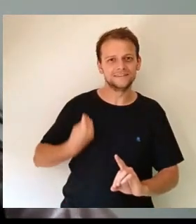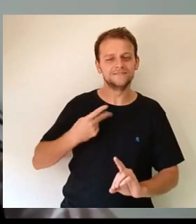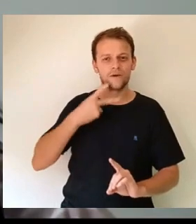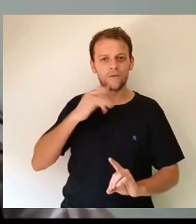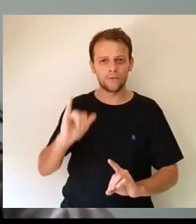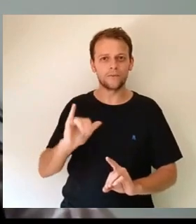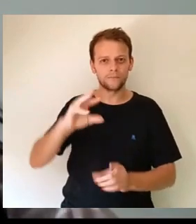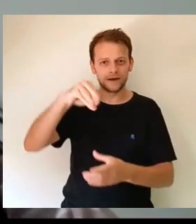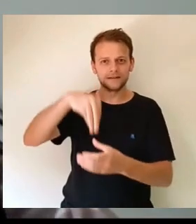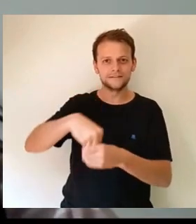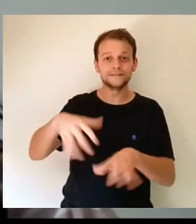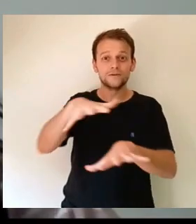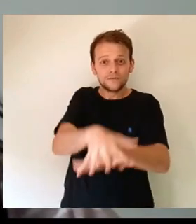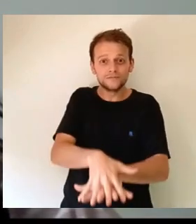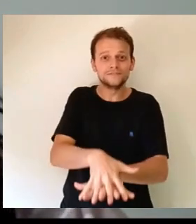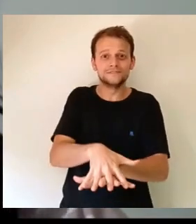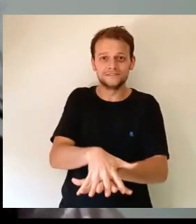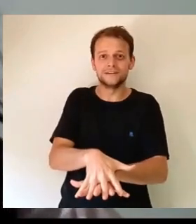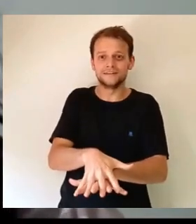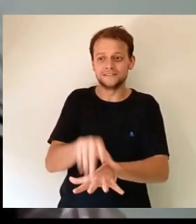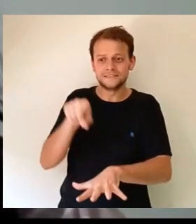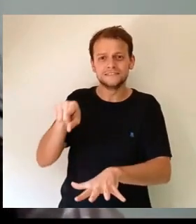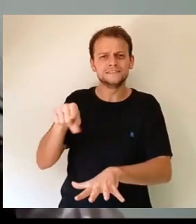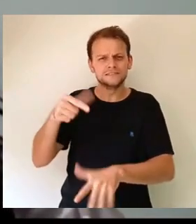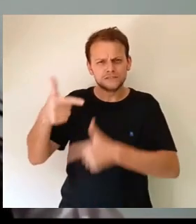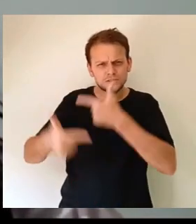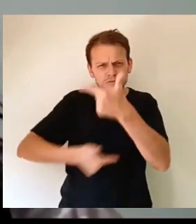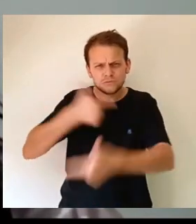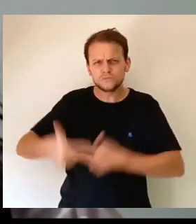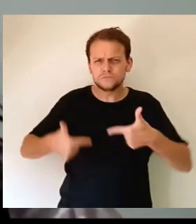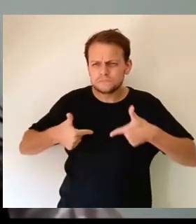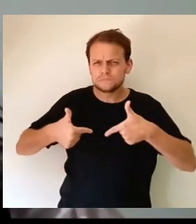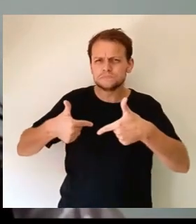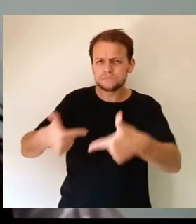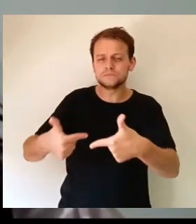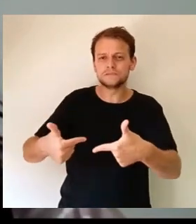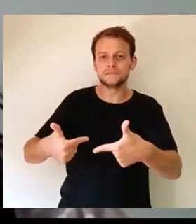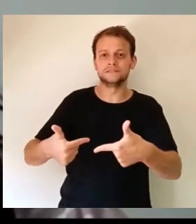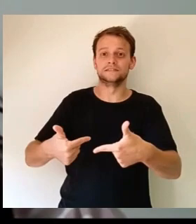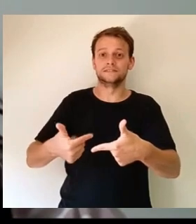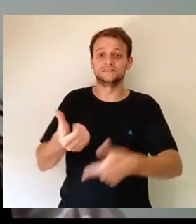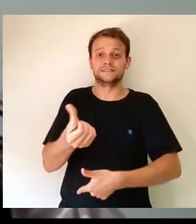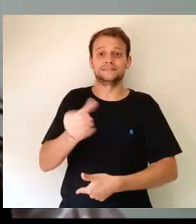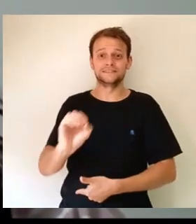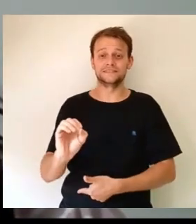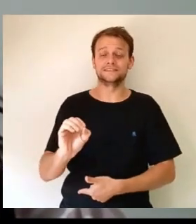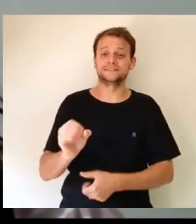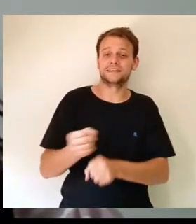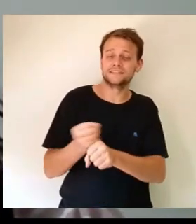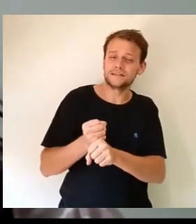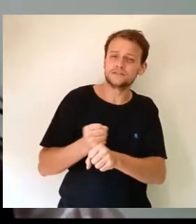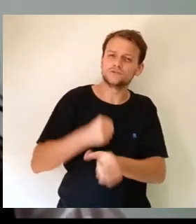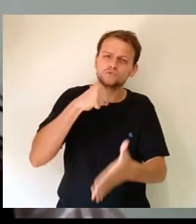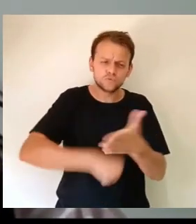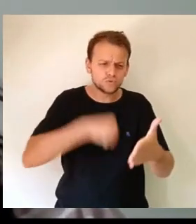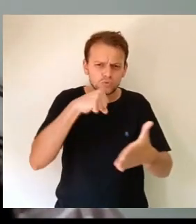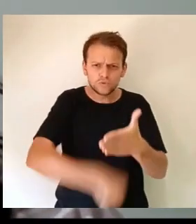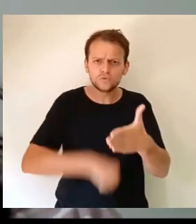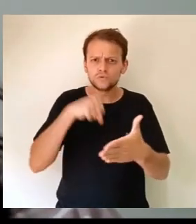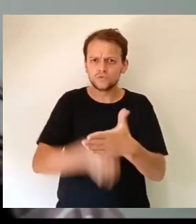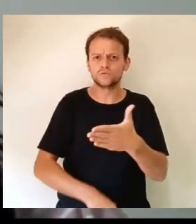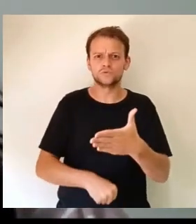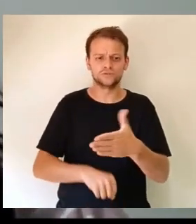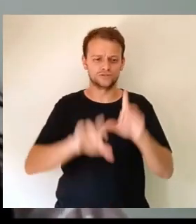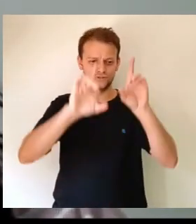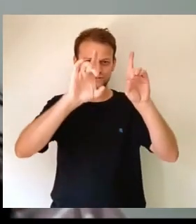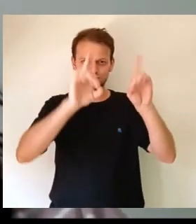foi, né? Mas ele continua sendo o nosso pai da inclusão, que ele dedicou mais de 6 décadas de estudos, pesquisas